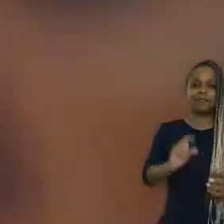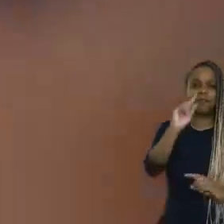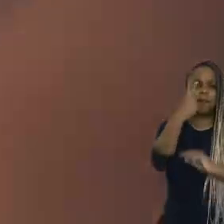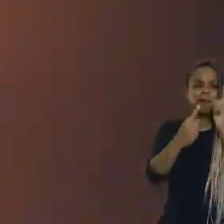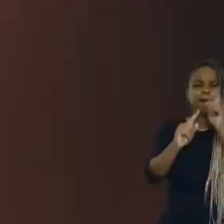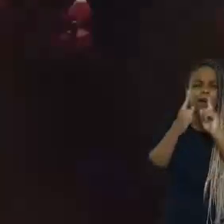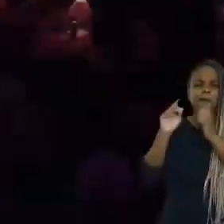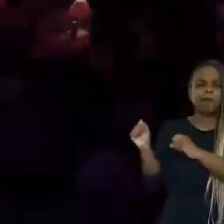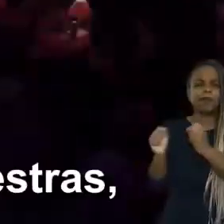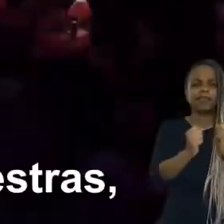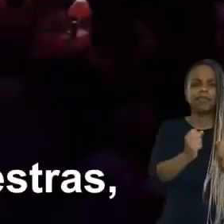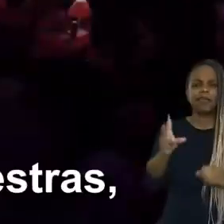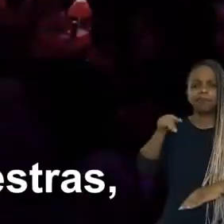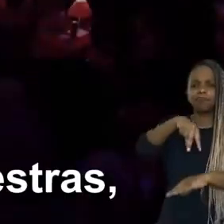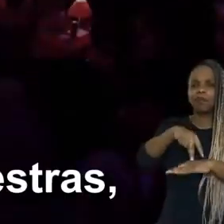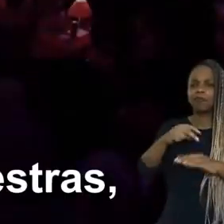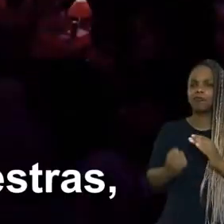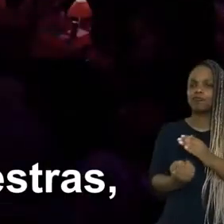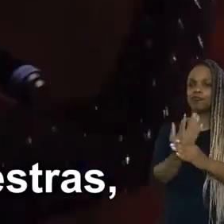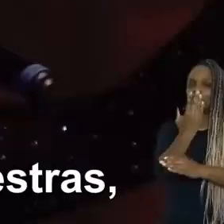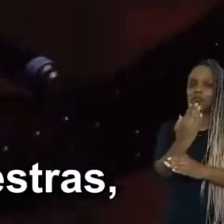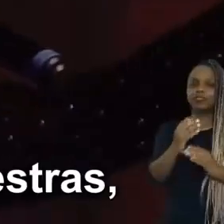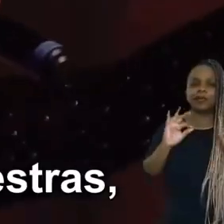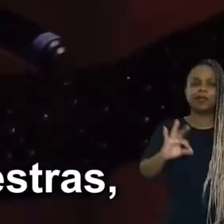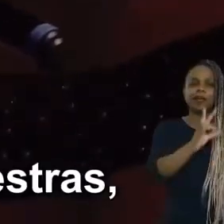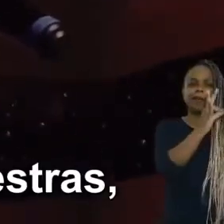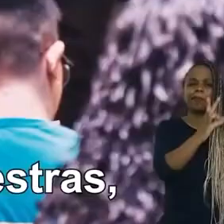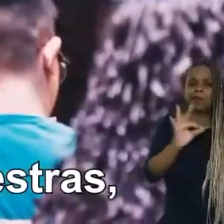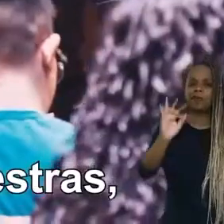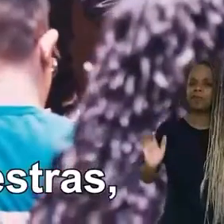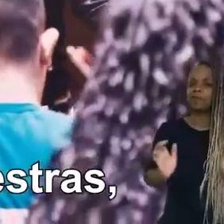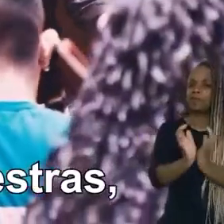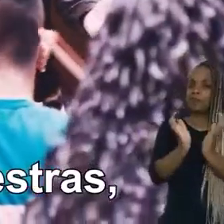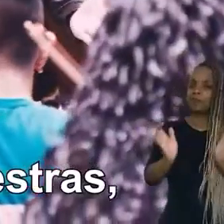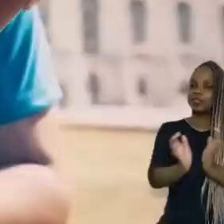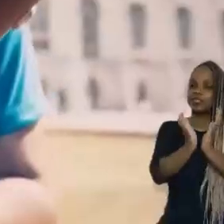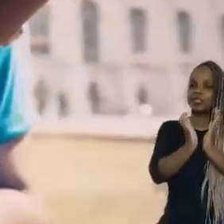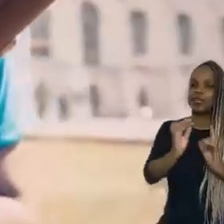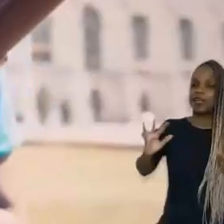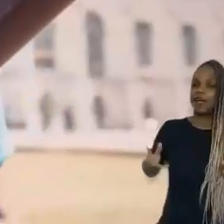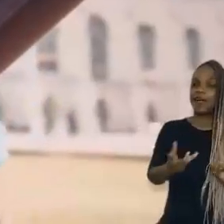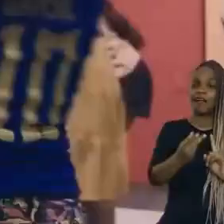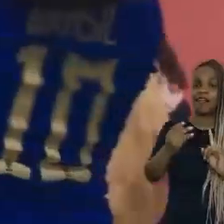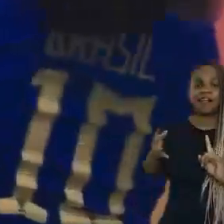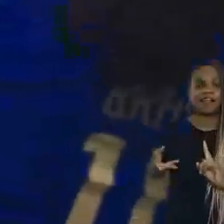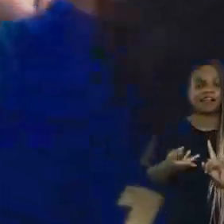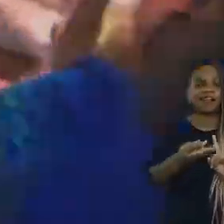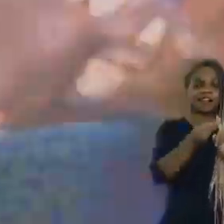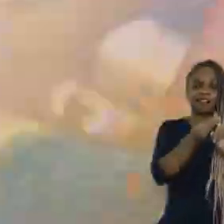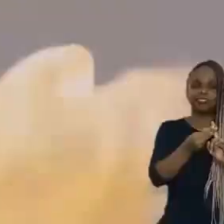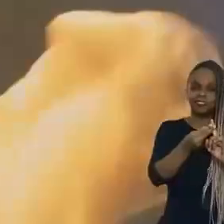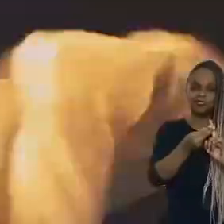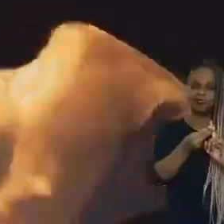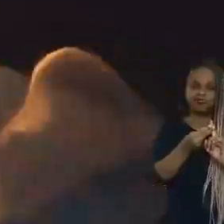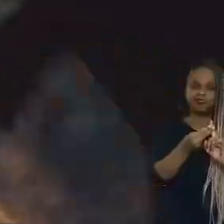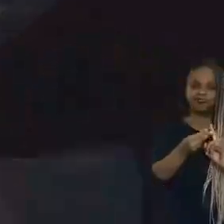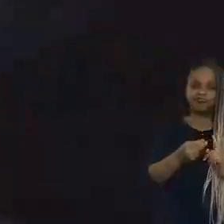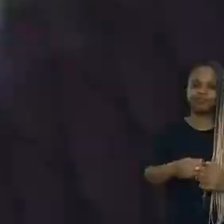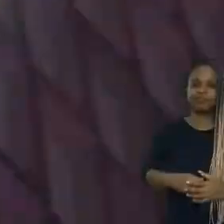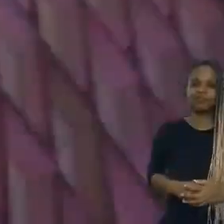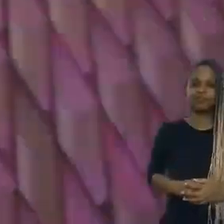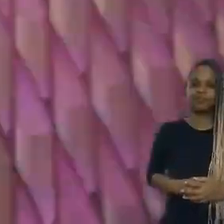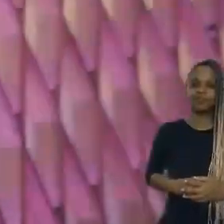No poder criativo que nasce dos palcos, orquestras, das artes,